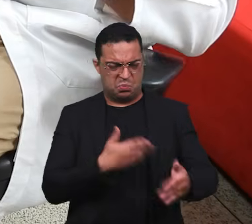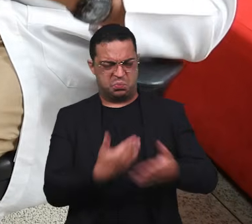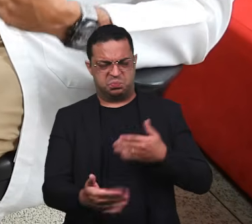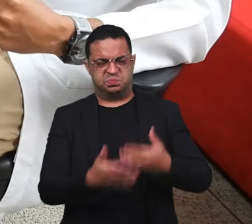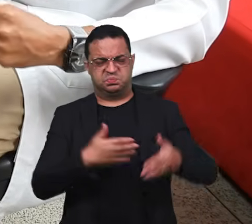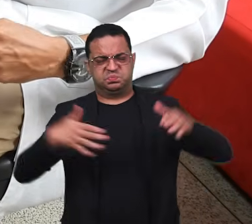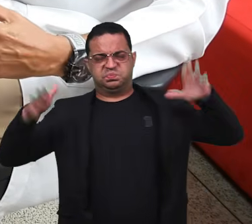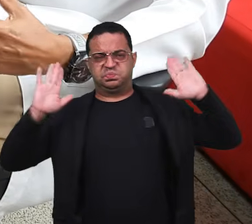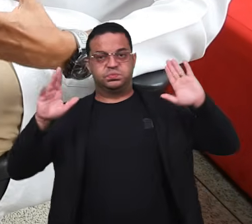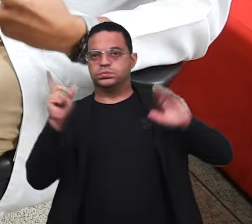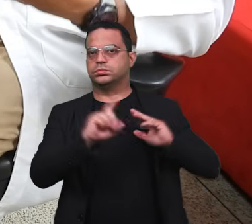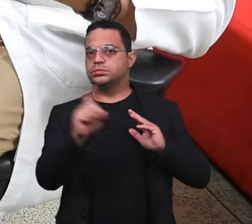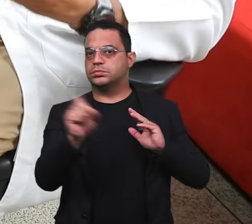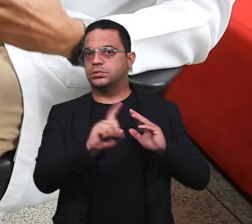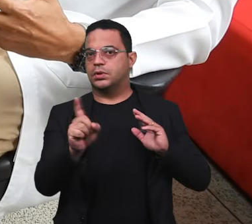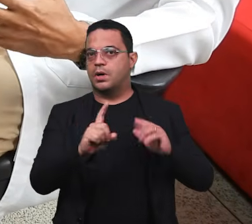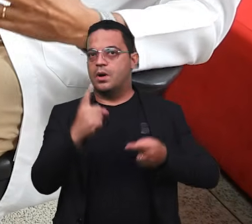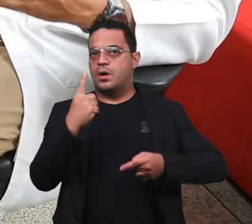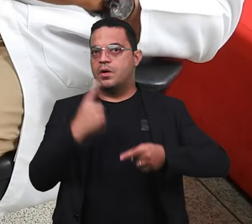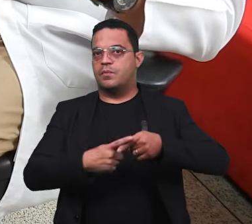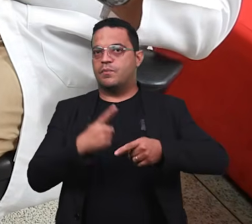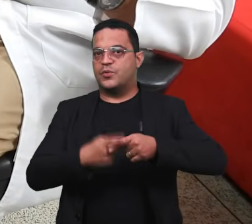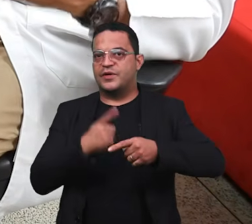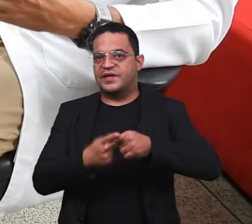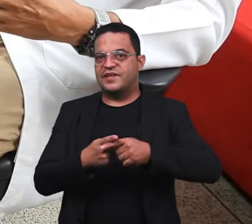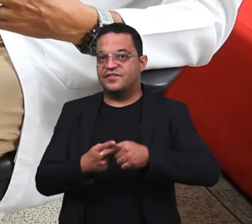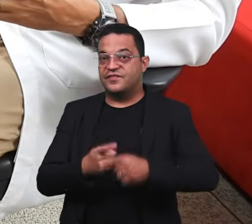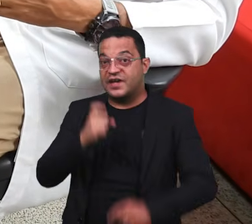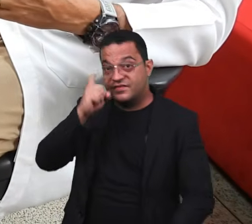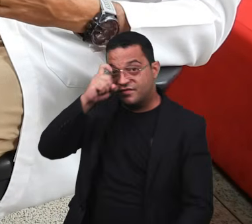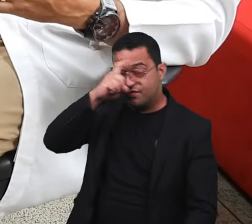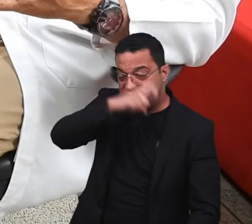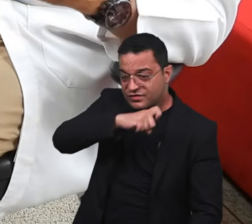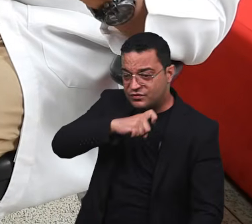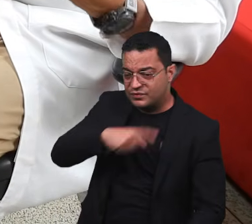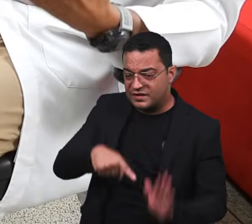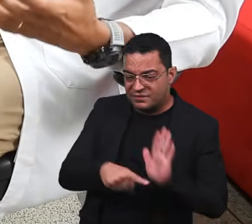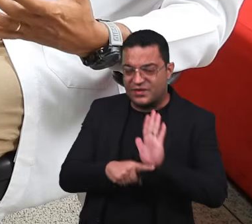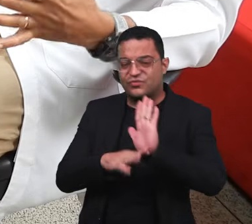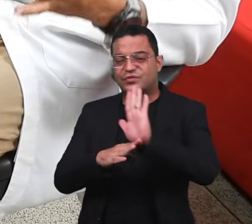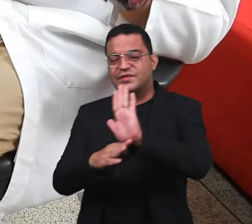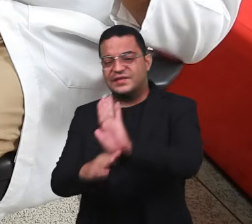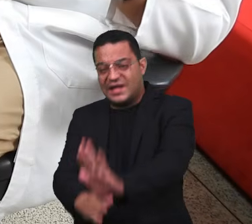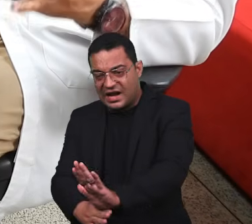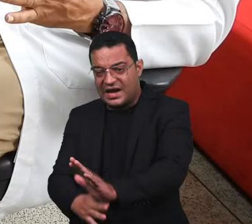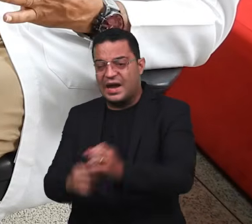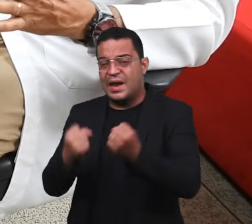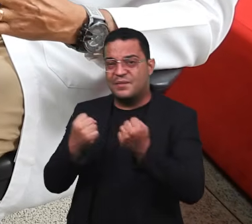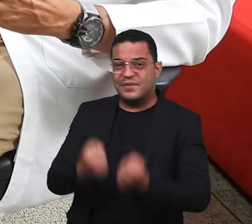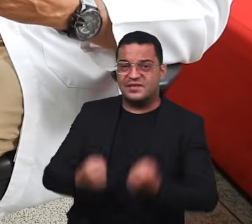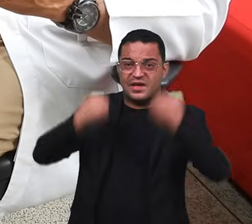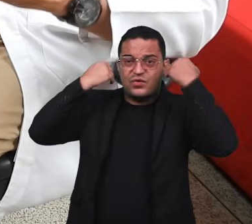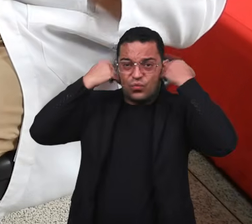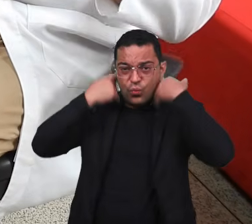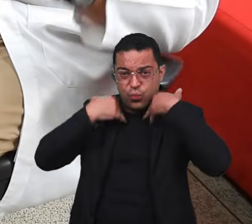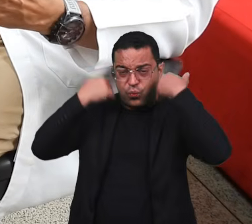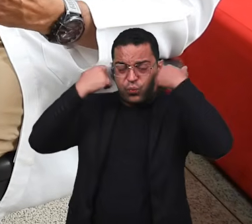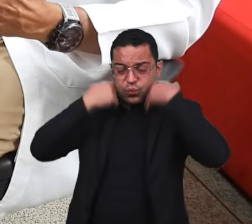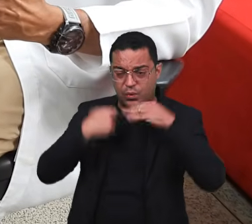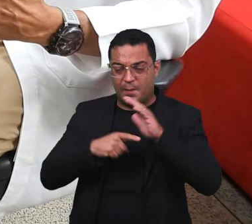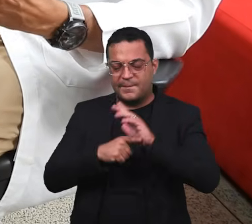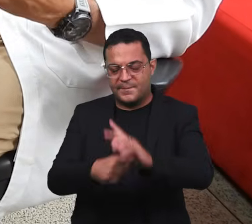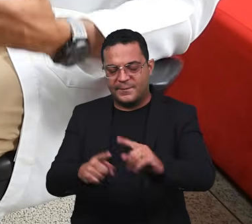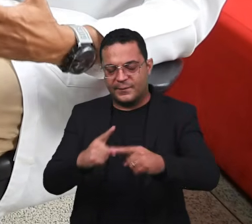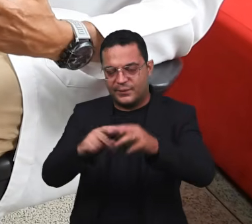vir de qualquer maneira, porque chega aqui é aquele retrabalho, né? Não que não queremos trabalhar, estamos aqui à disposição, mas é